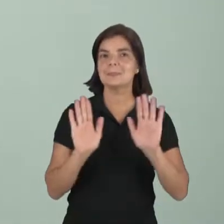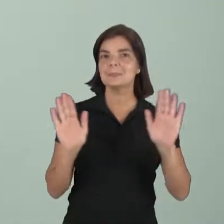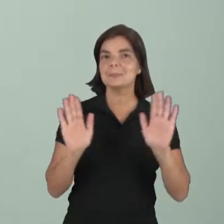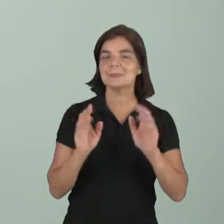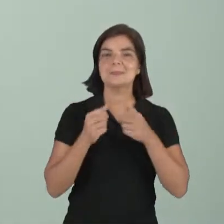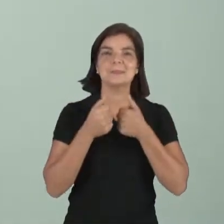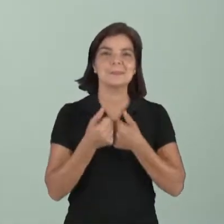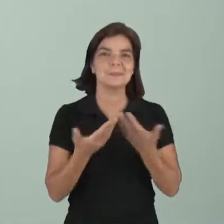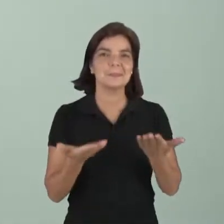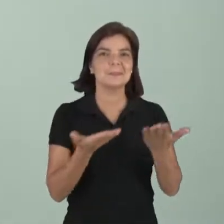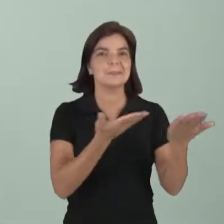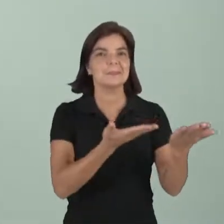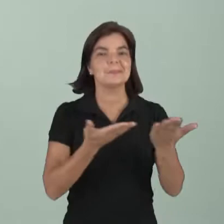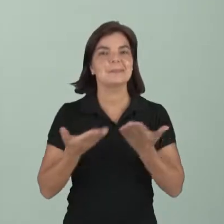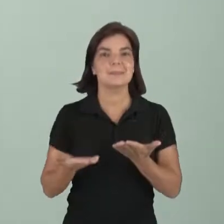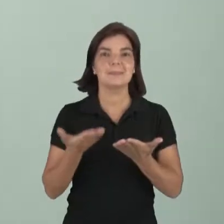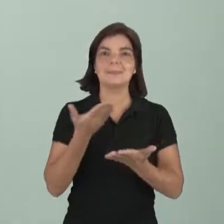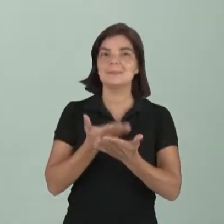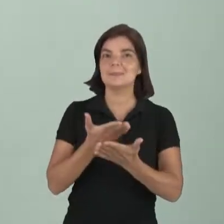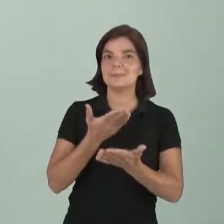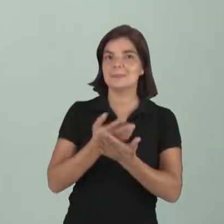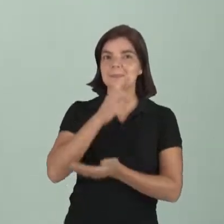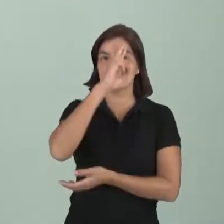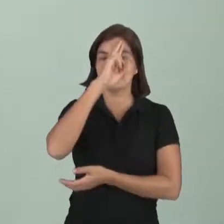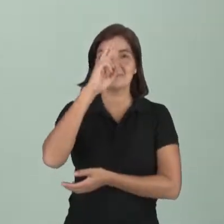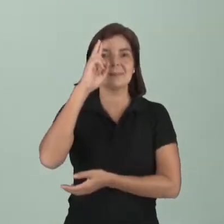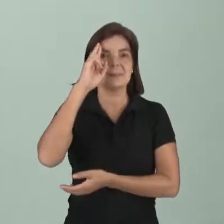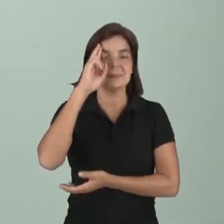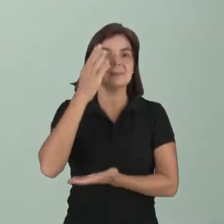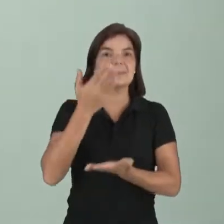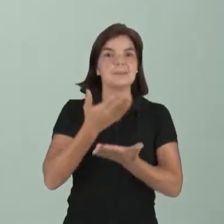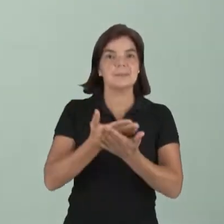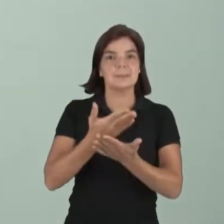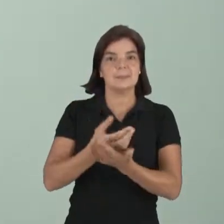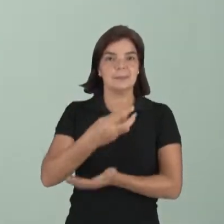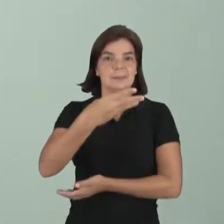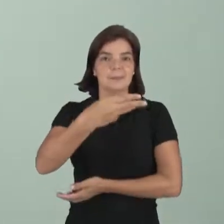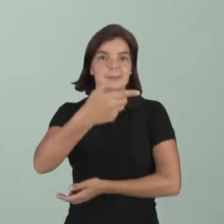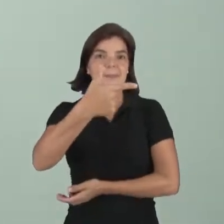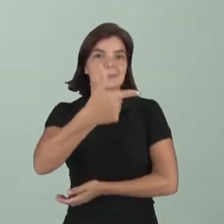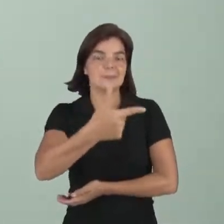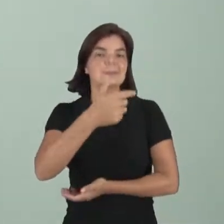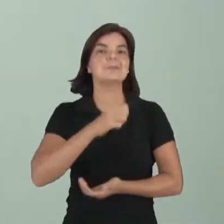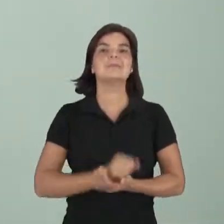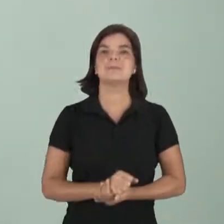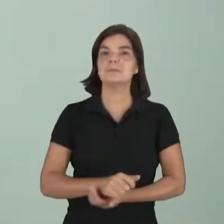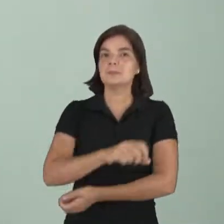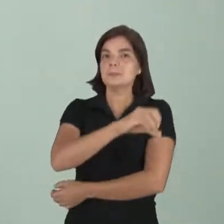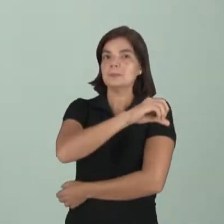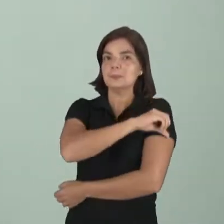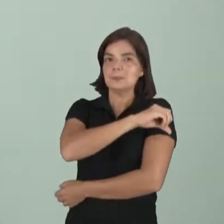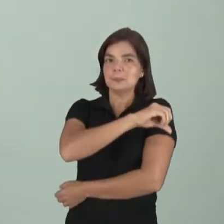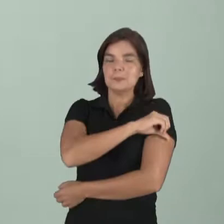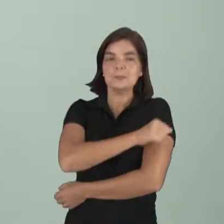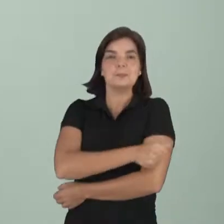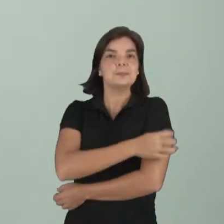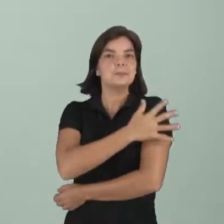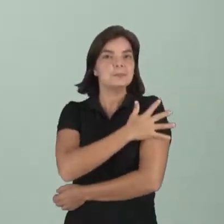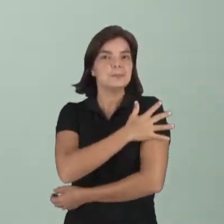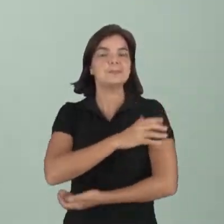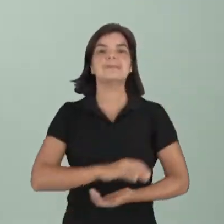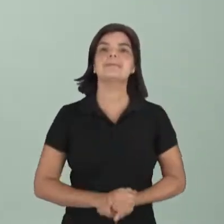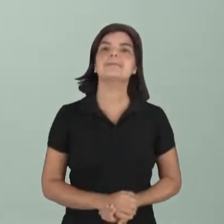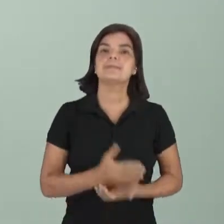Oi, galerinha! Sejam muito bem-vindos a mais uma aula de História. Essa é a nossa 32ª aula para o nono ano do Ensino